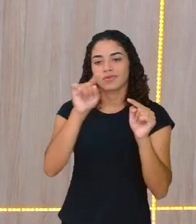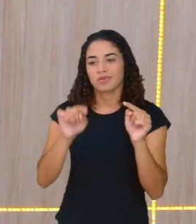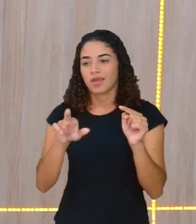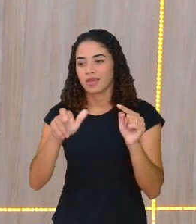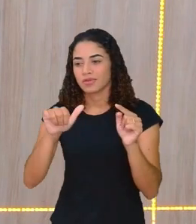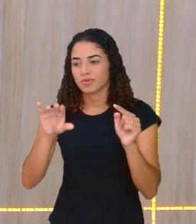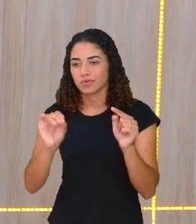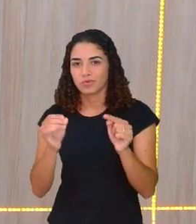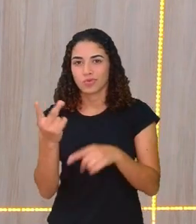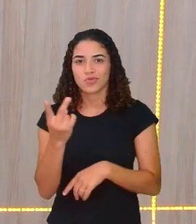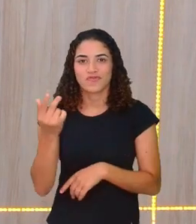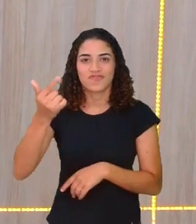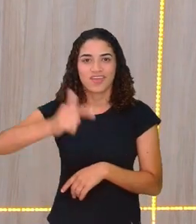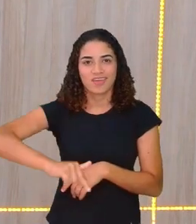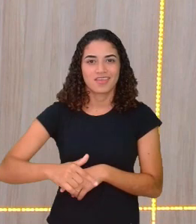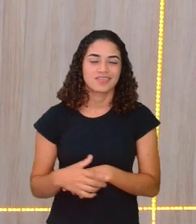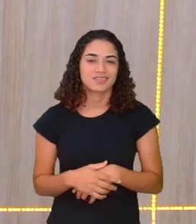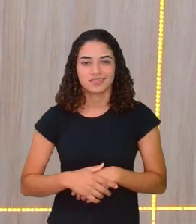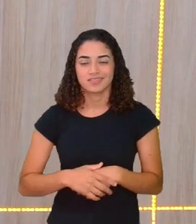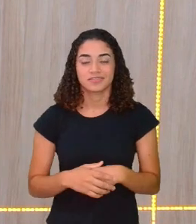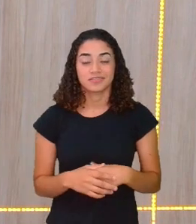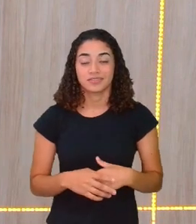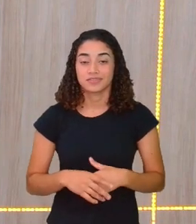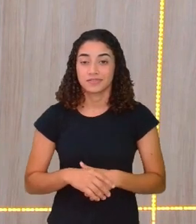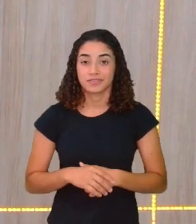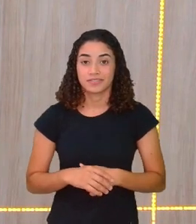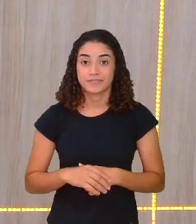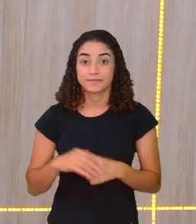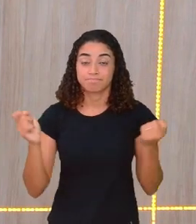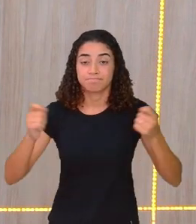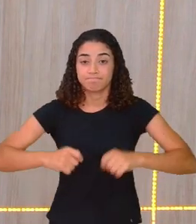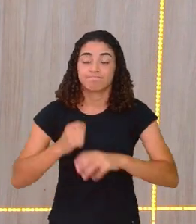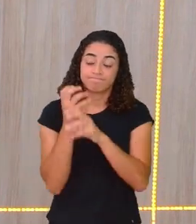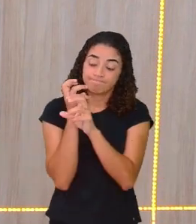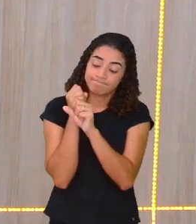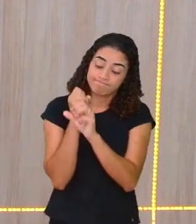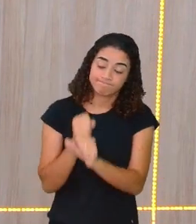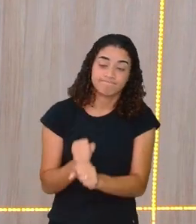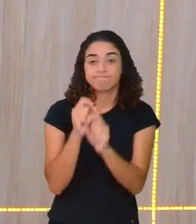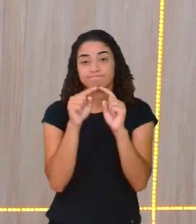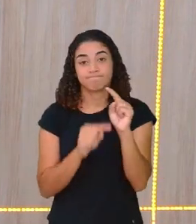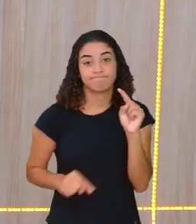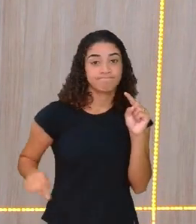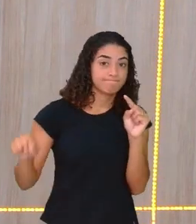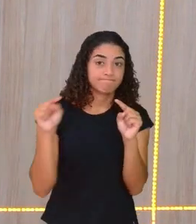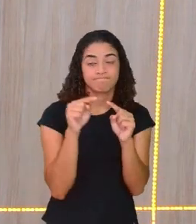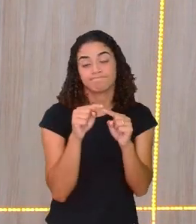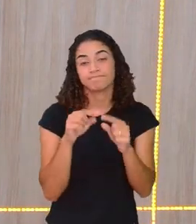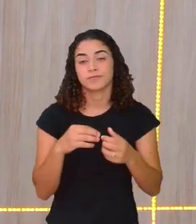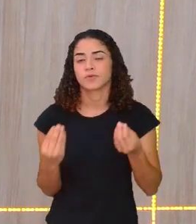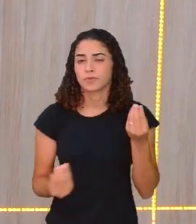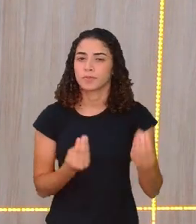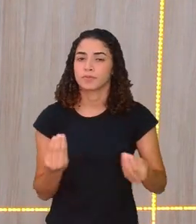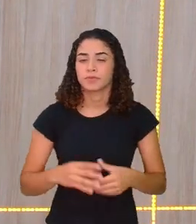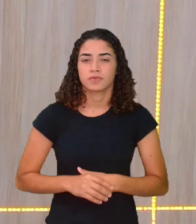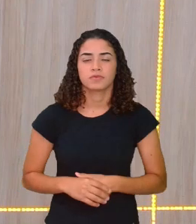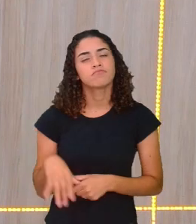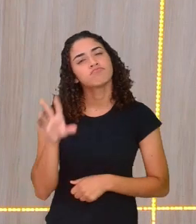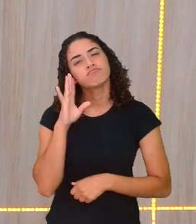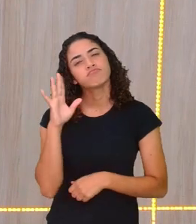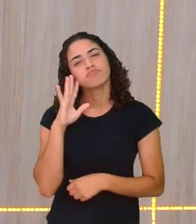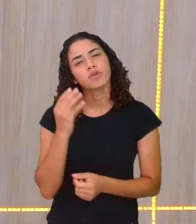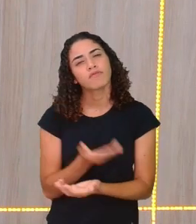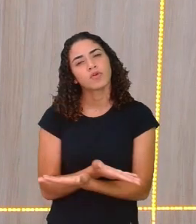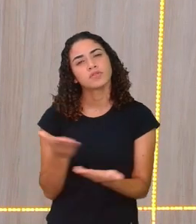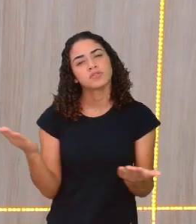raio. Aqui, para a gente calcular esse comprimento da circunferência. Imagine